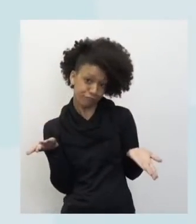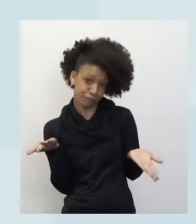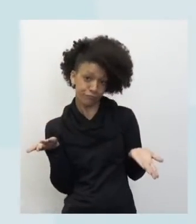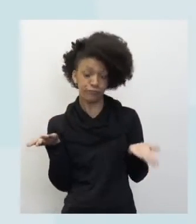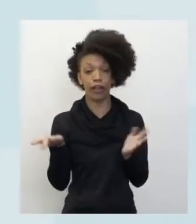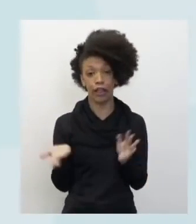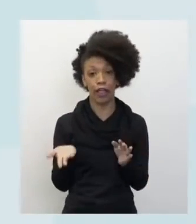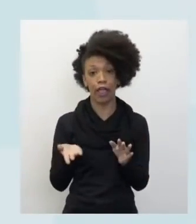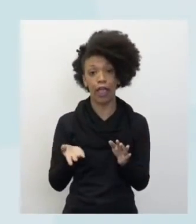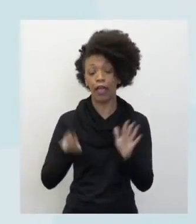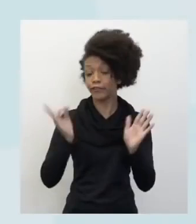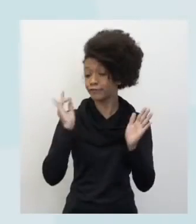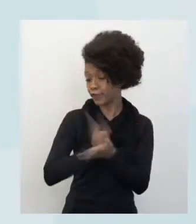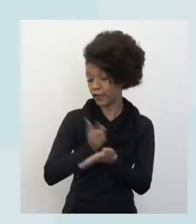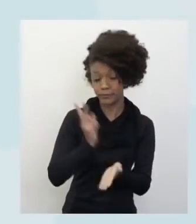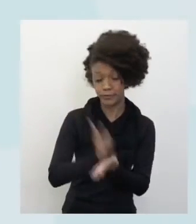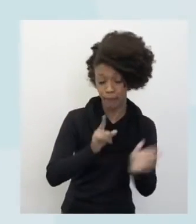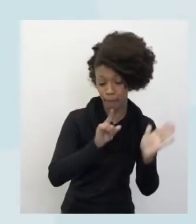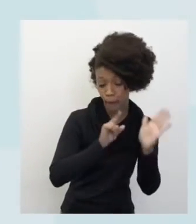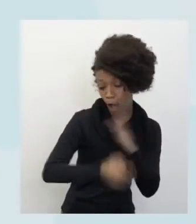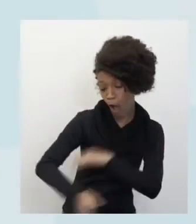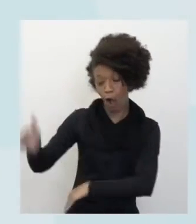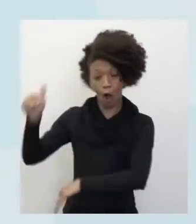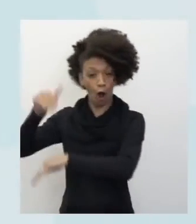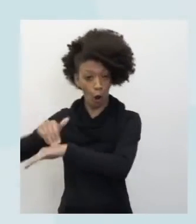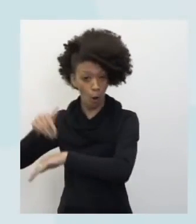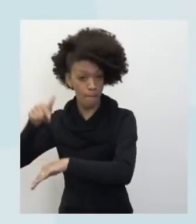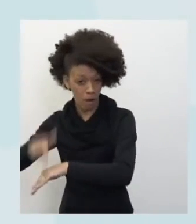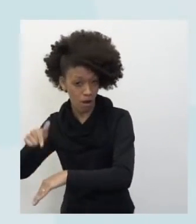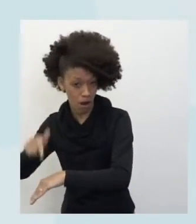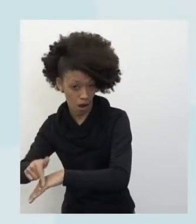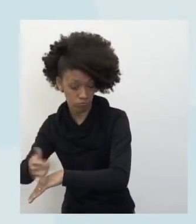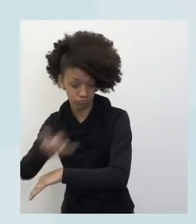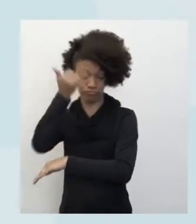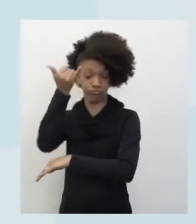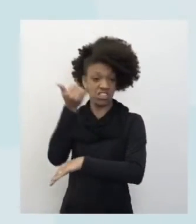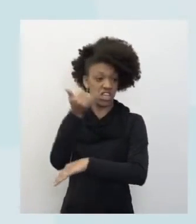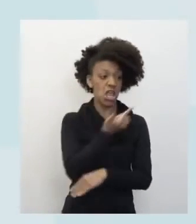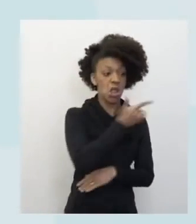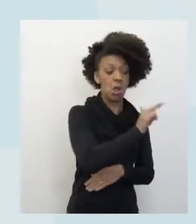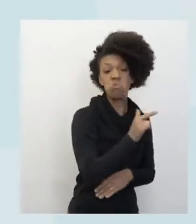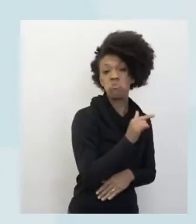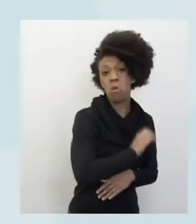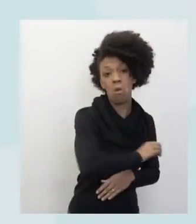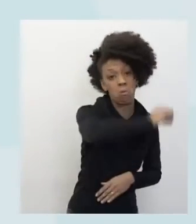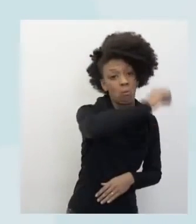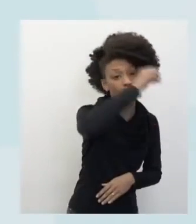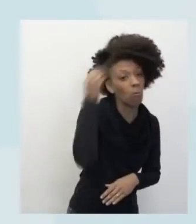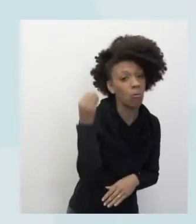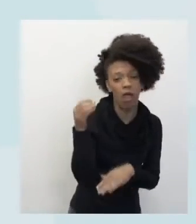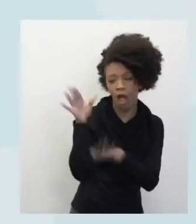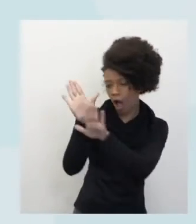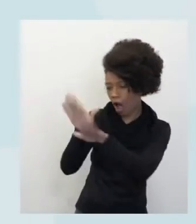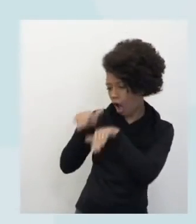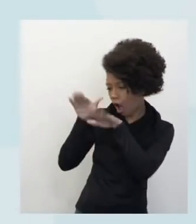sempre culpam a vítima e outros, sem nada saber, a idolatram.